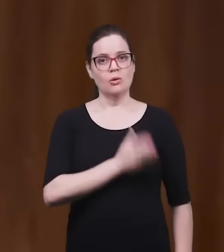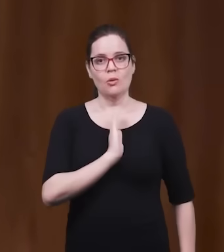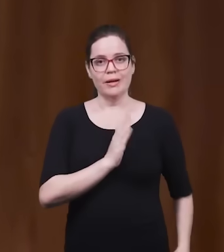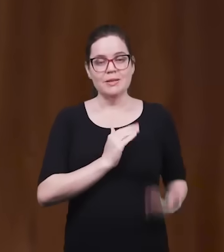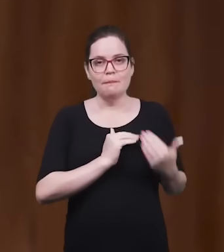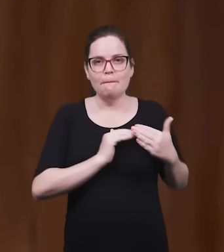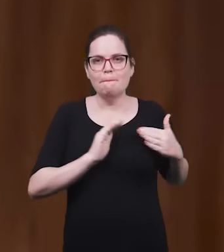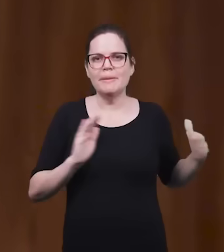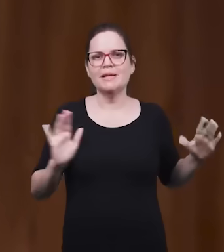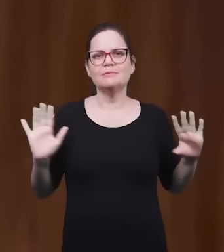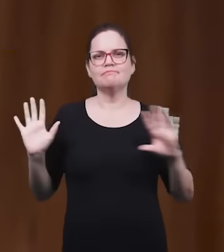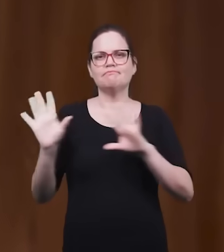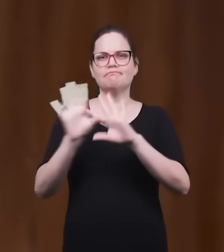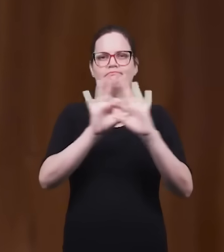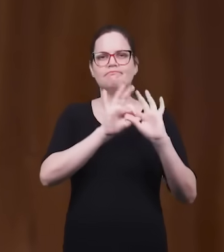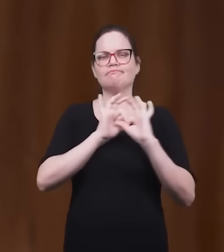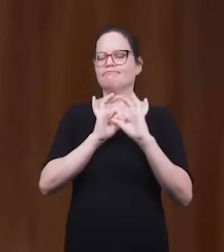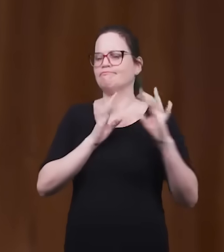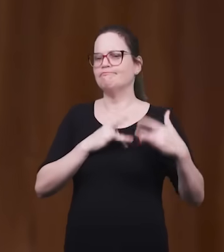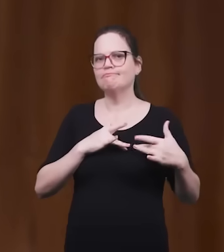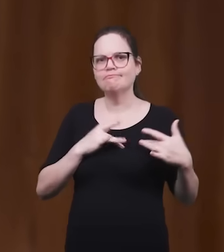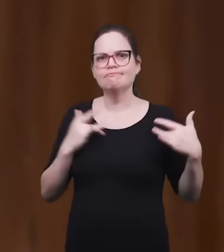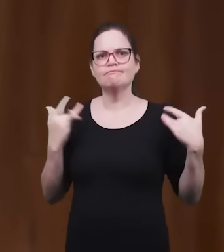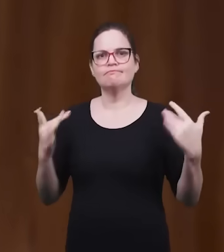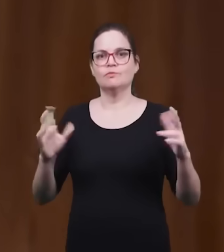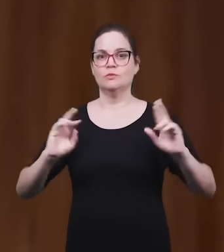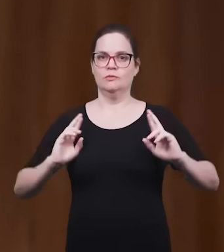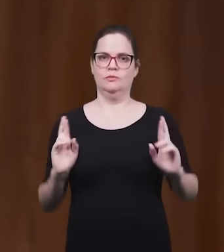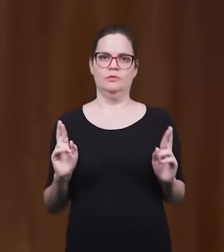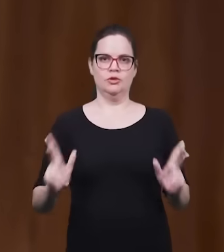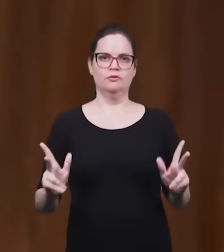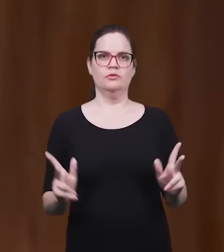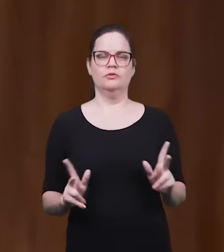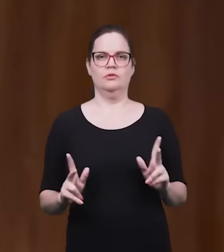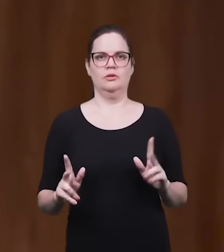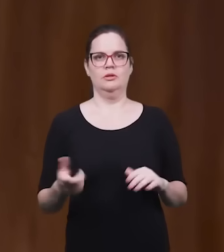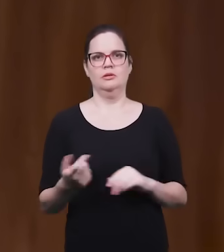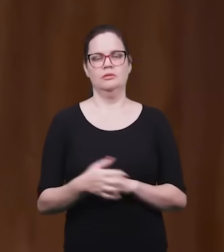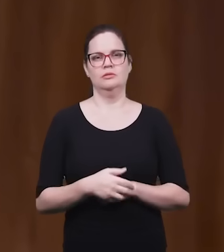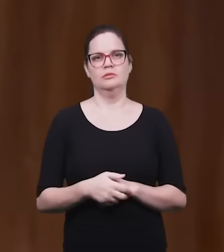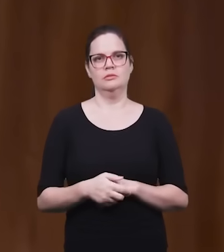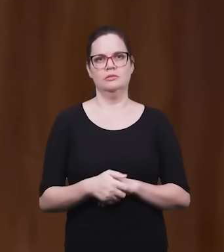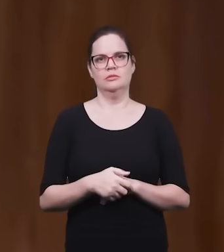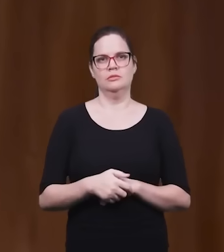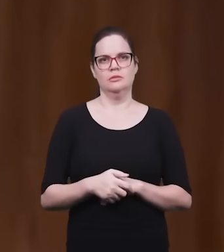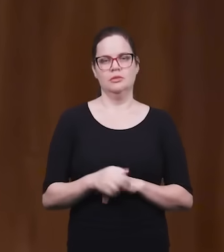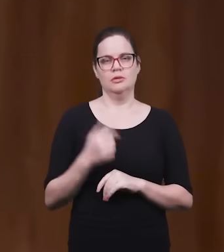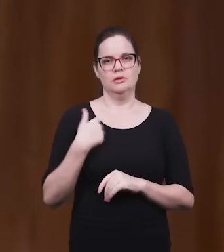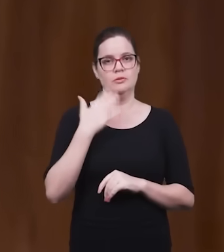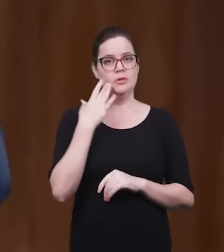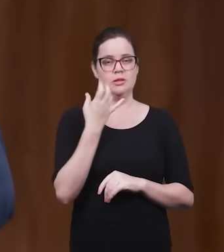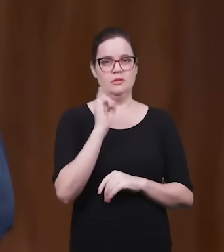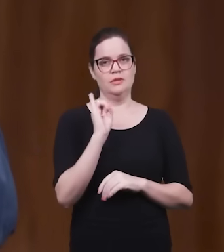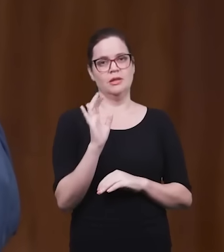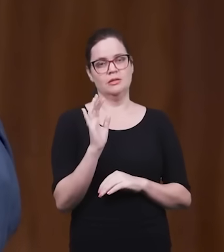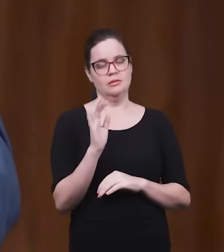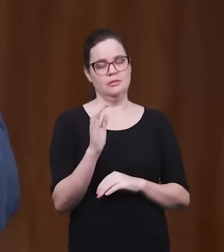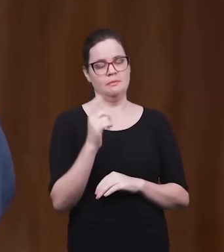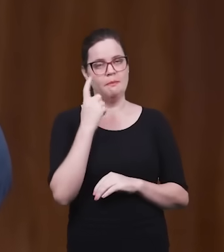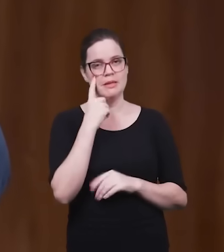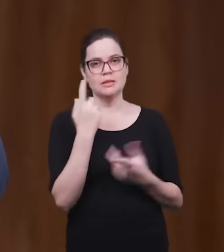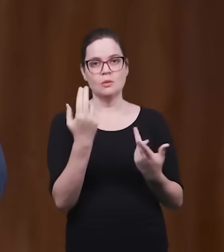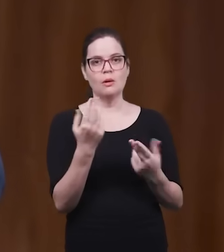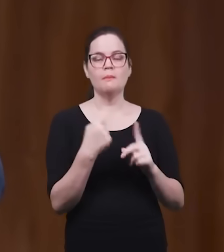disposição para o culto de maneira diferente, Gilson. Não sei se vocês vão pensar como eu.